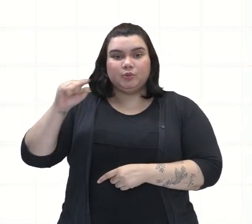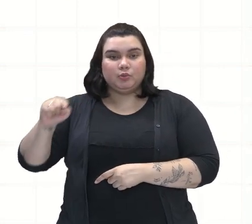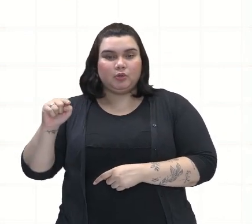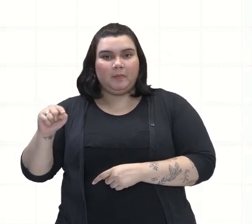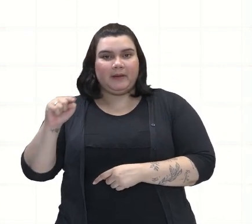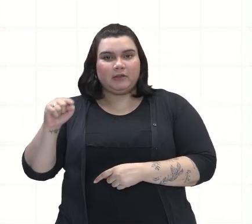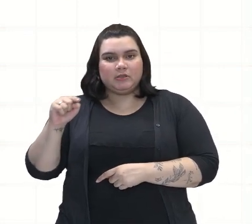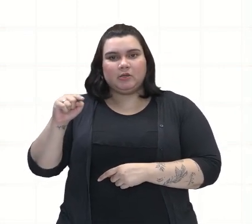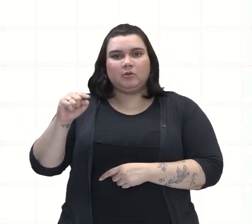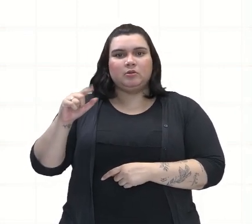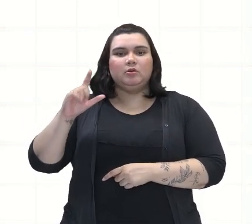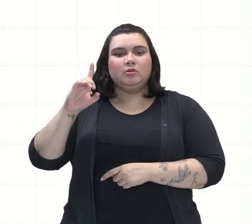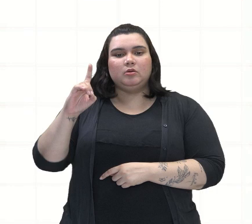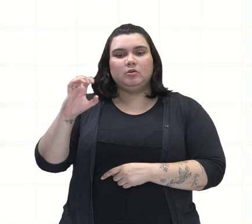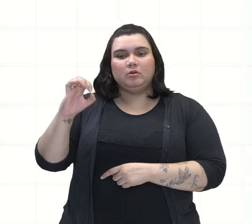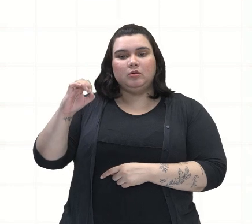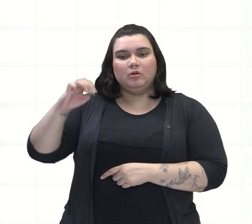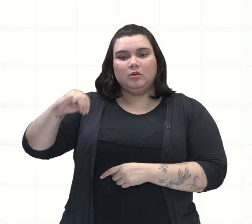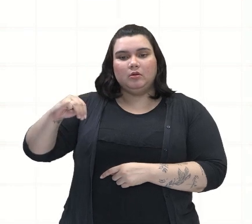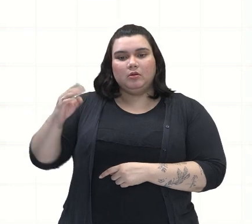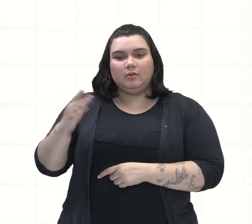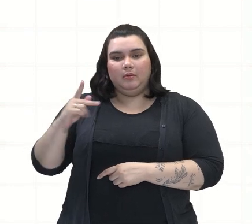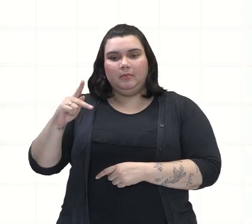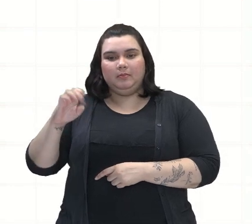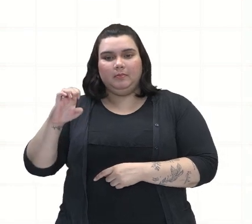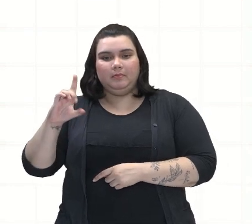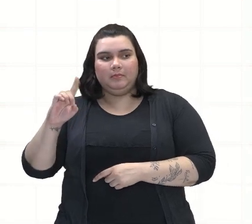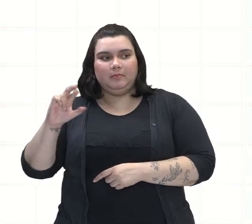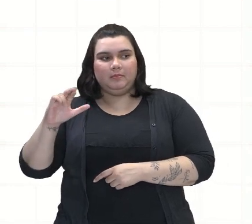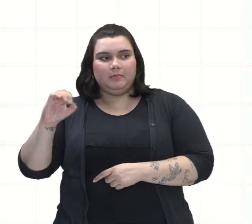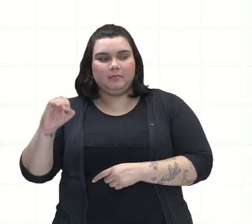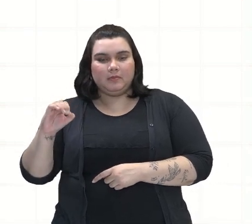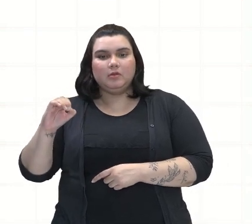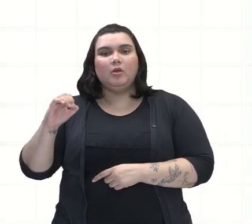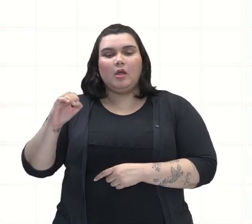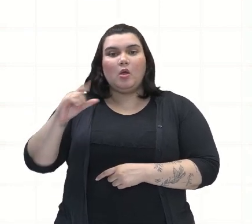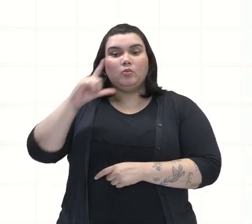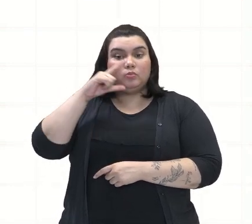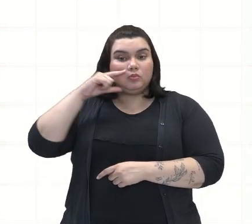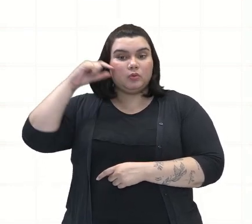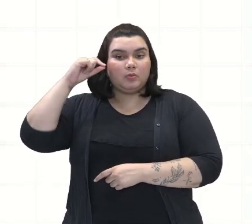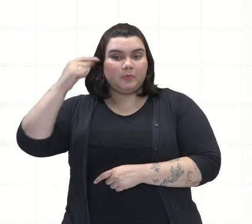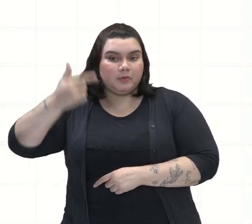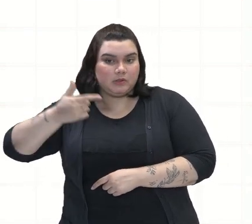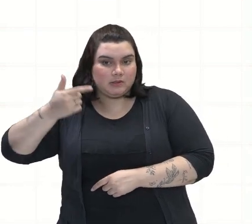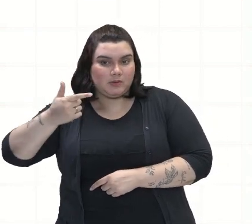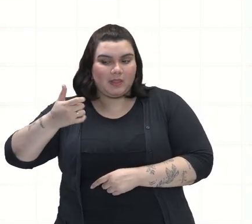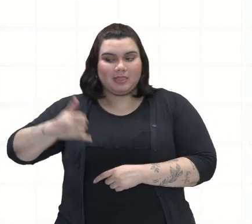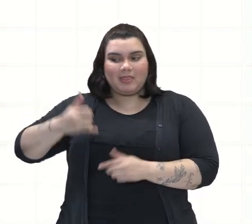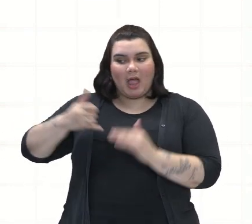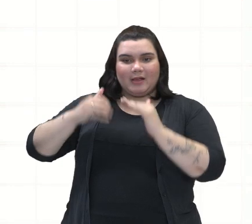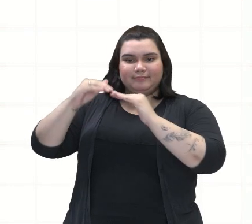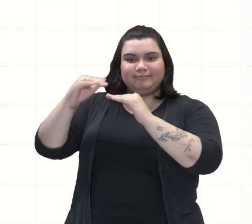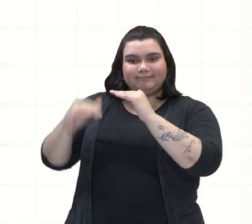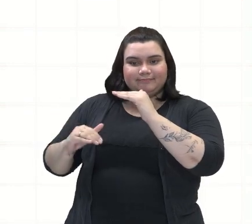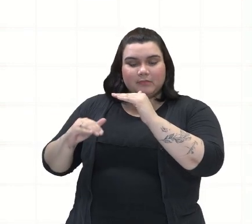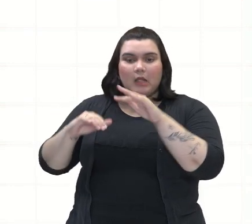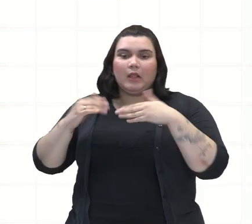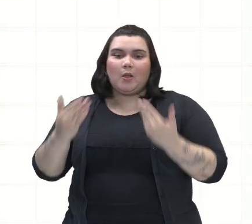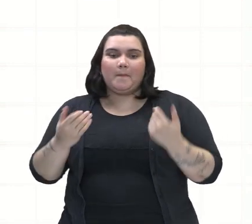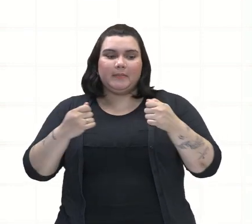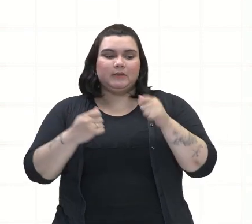menoridade do imperador Dom Pedro II, durante esse período ocorreram